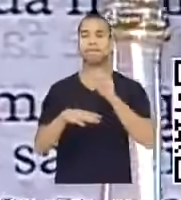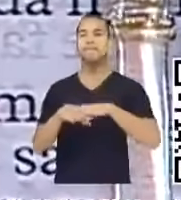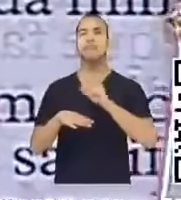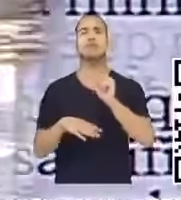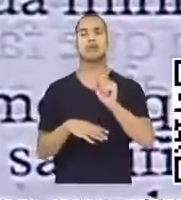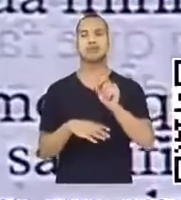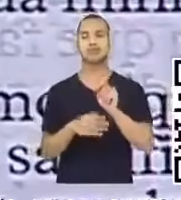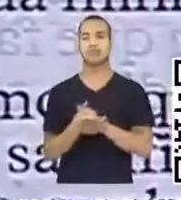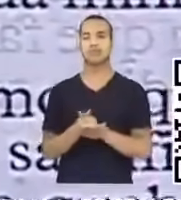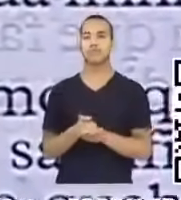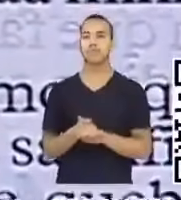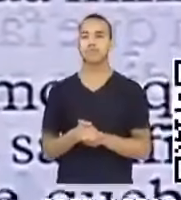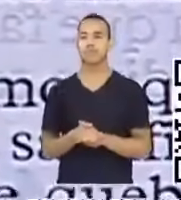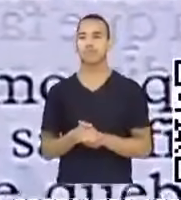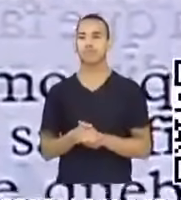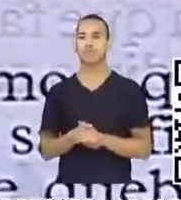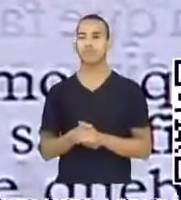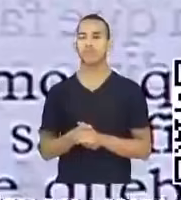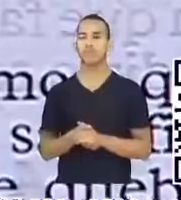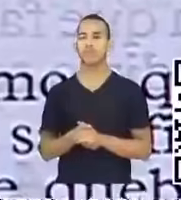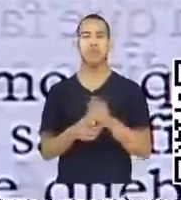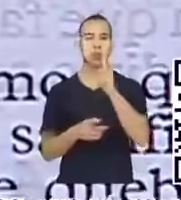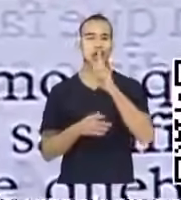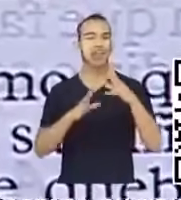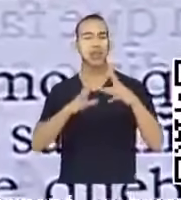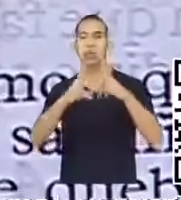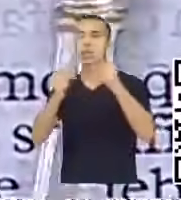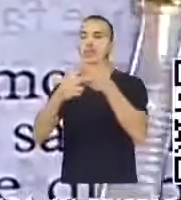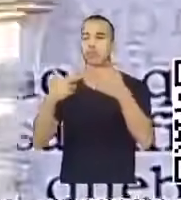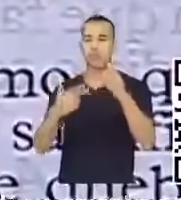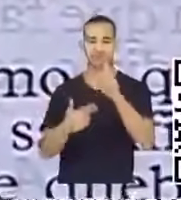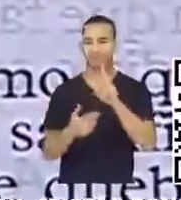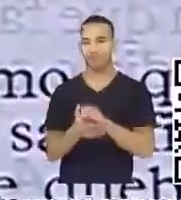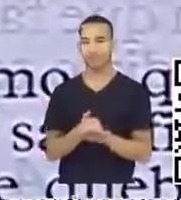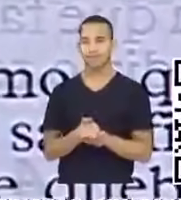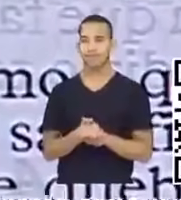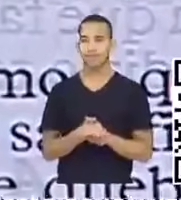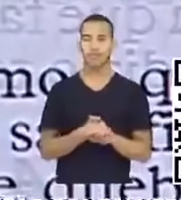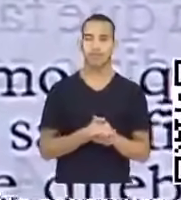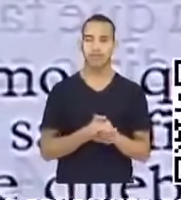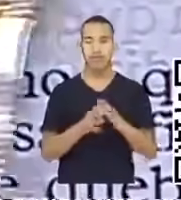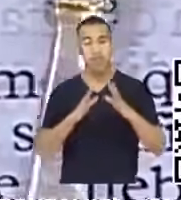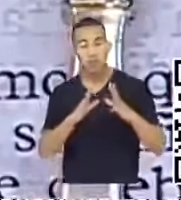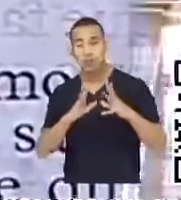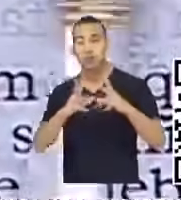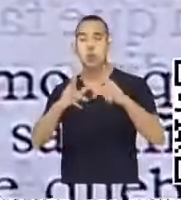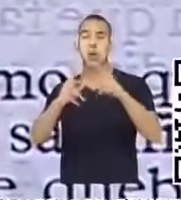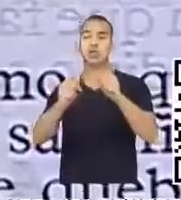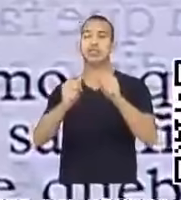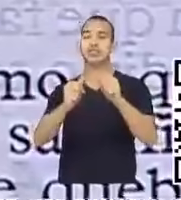ok é né todas as coisas e Rotas